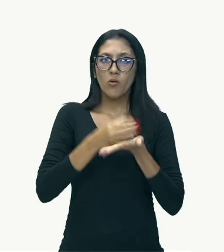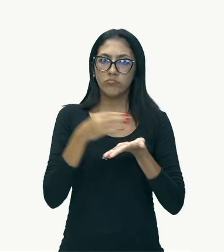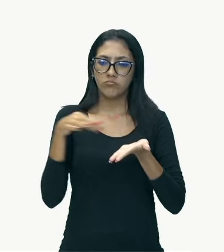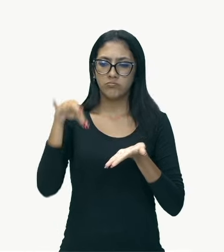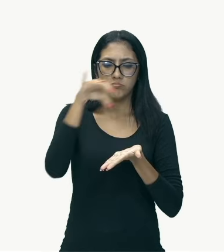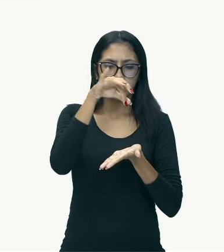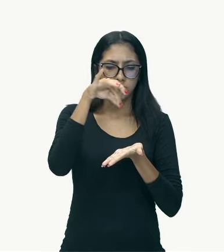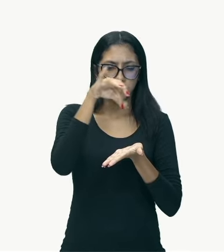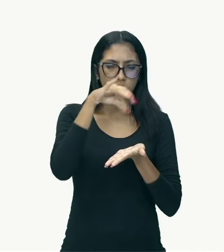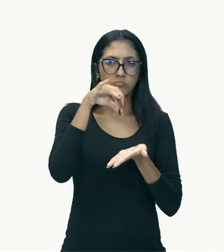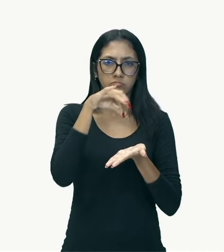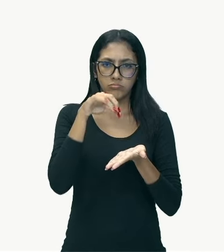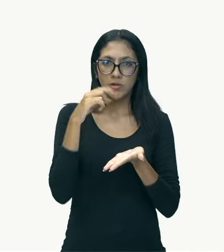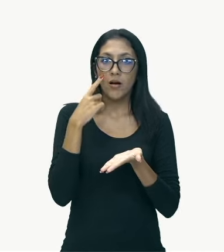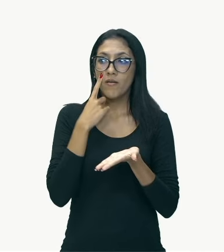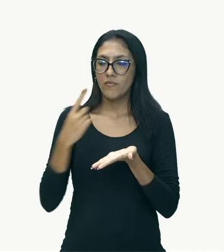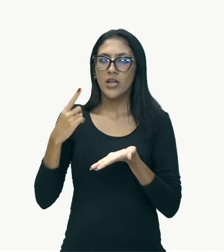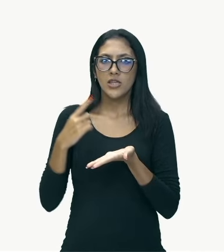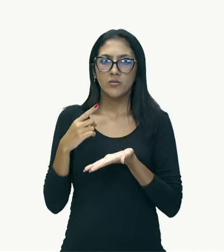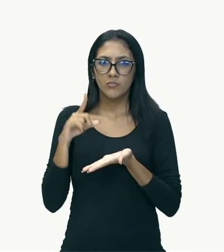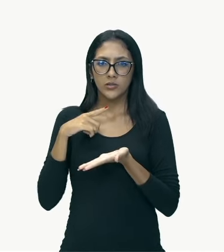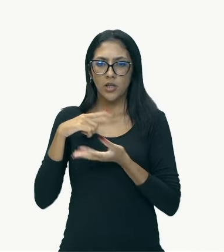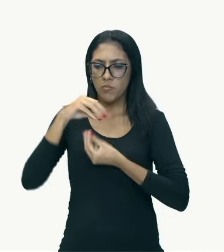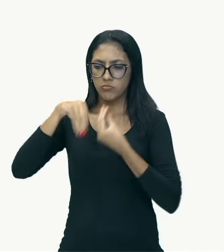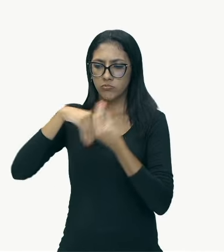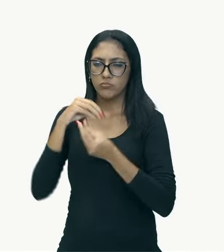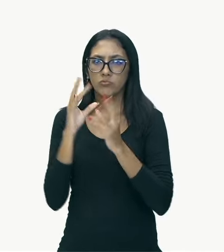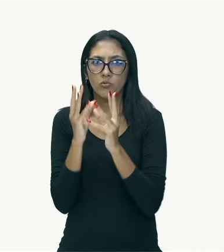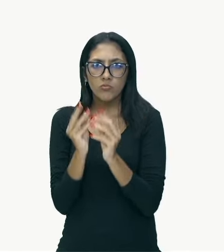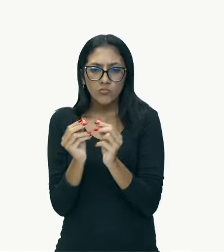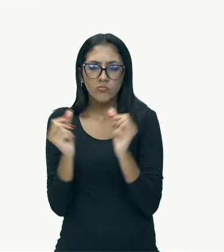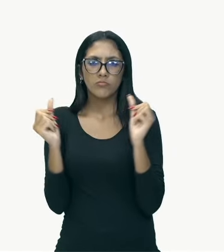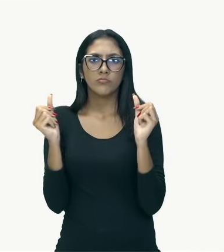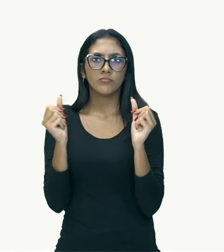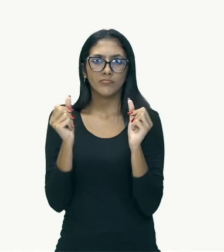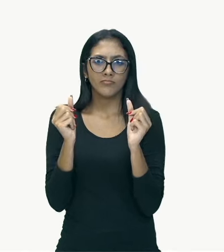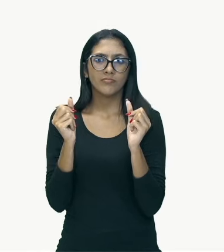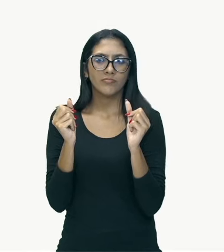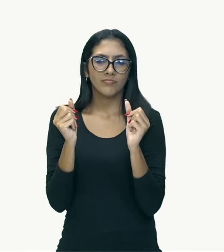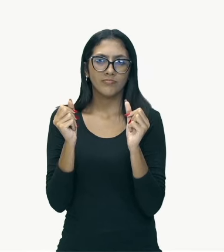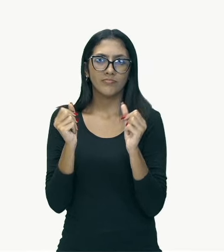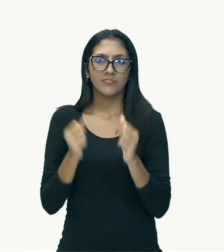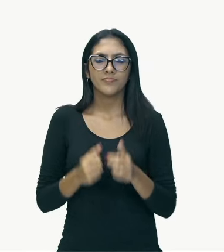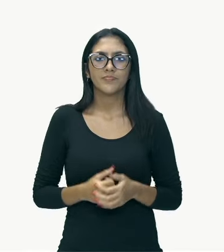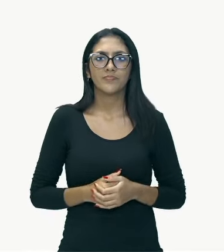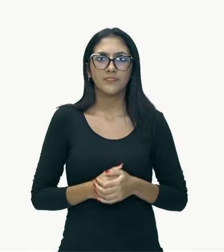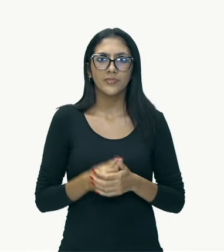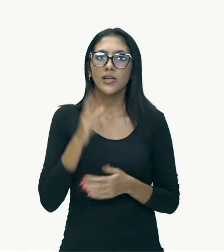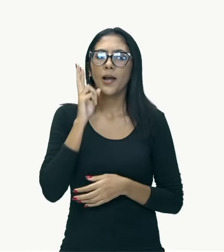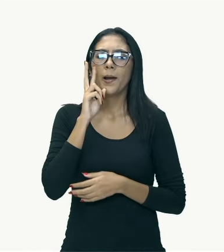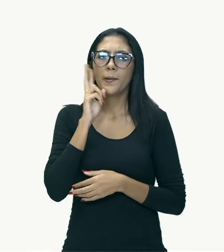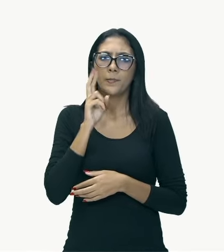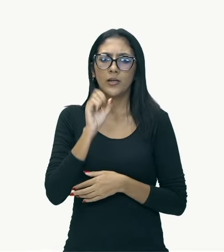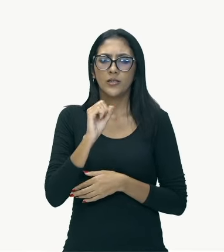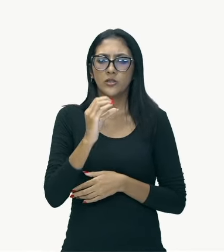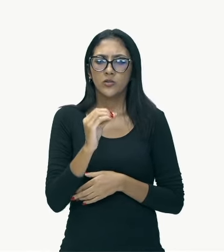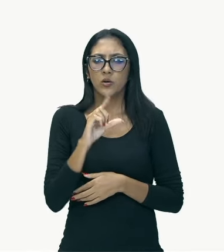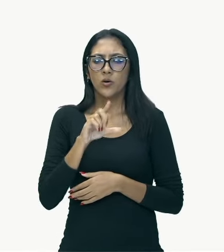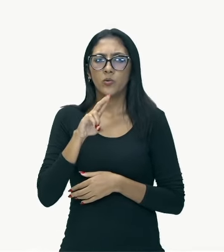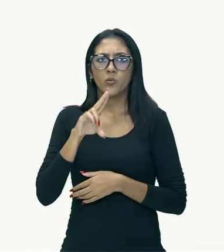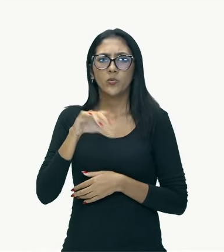o quê? Uma solução. Estão vendo, né? Lembrando que uma solução é uma mistura